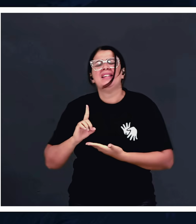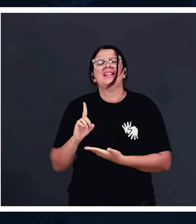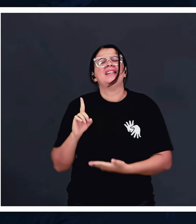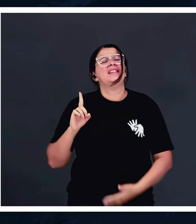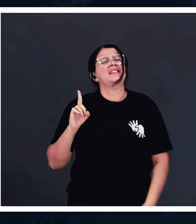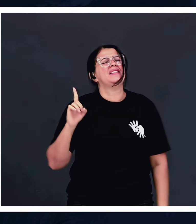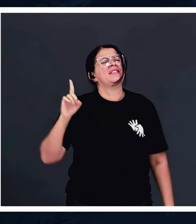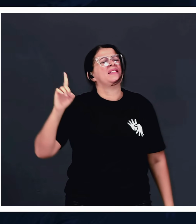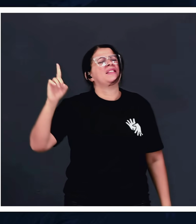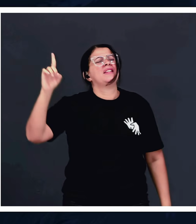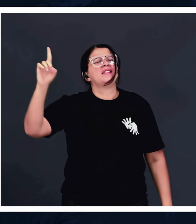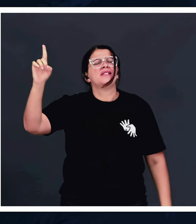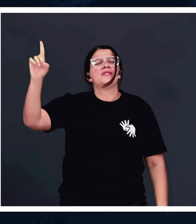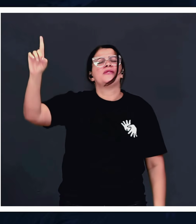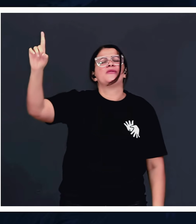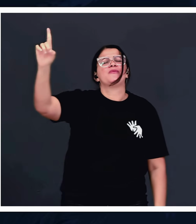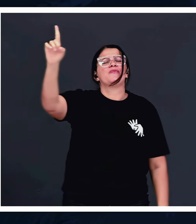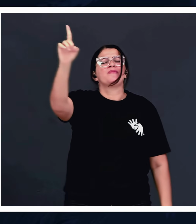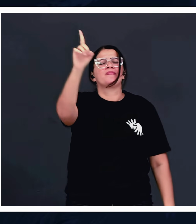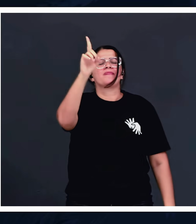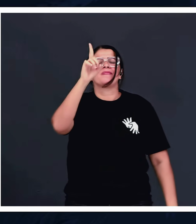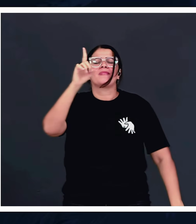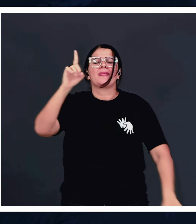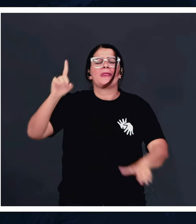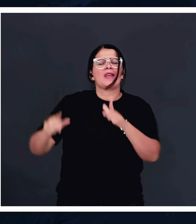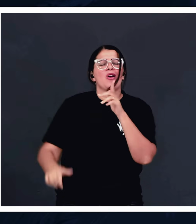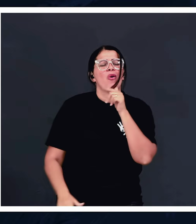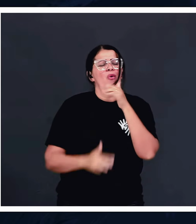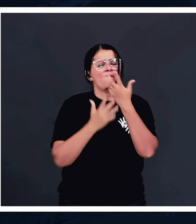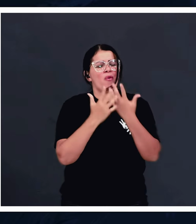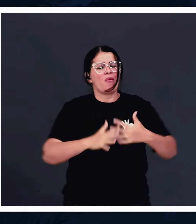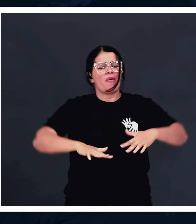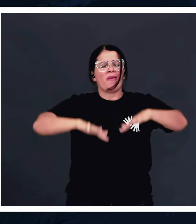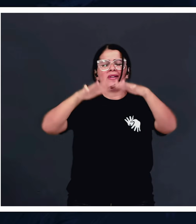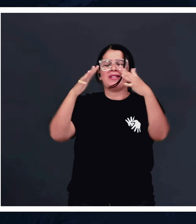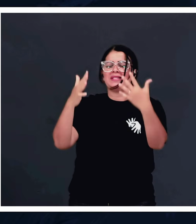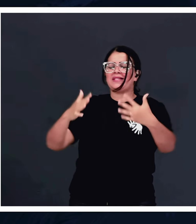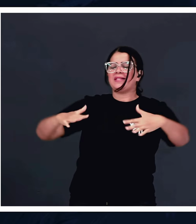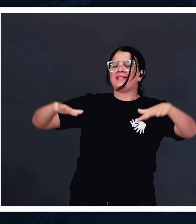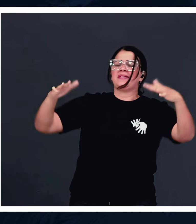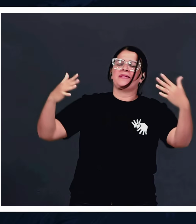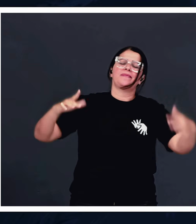Obrigado, meu Deus, obrigado, Senhor. Sobre as águas eu